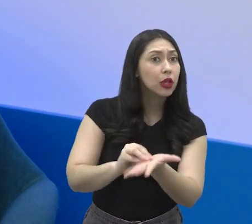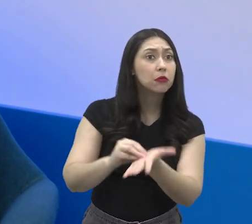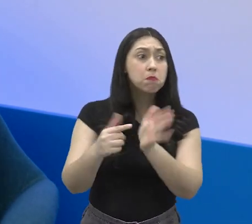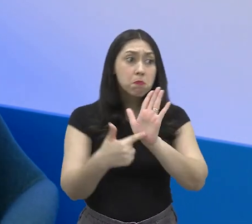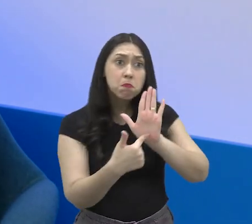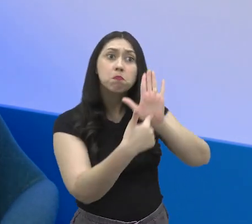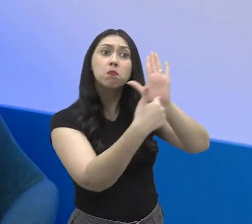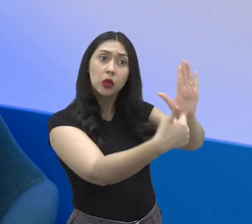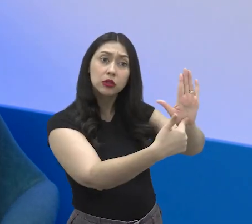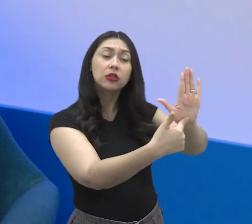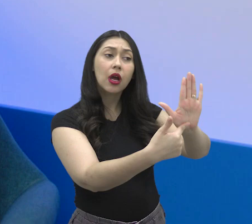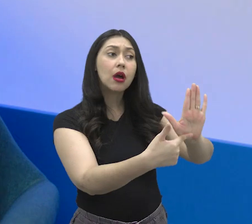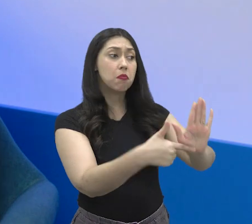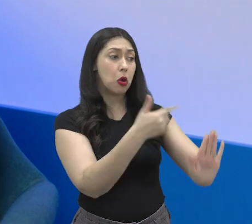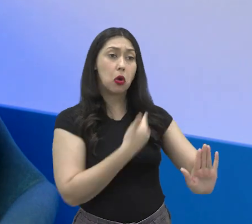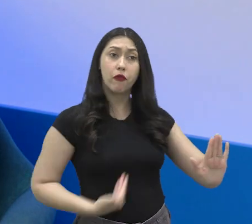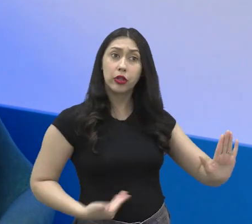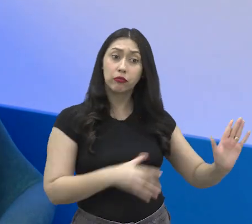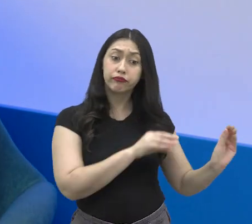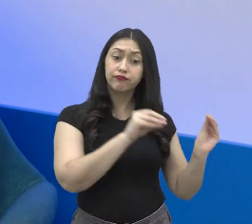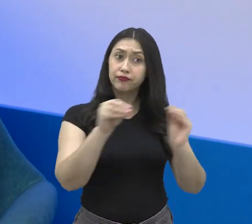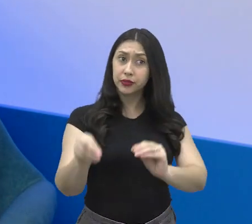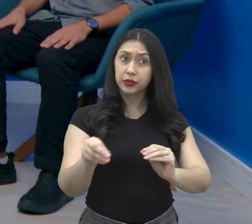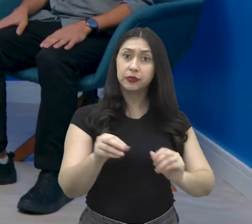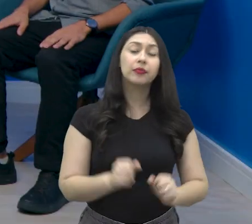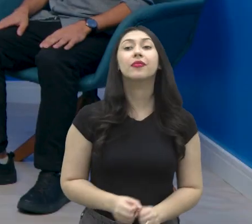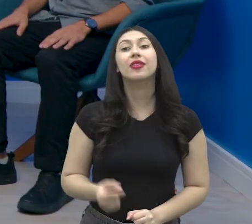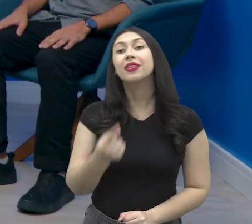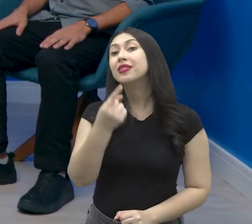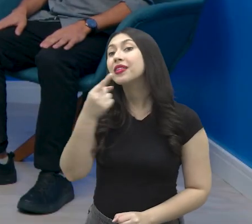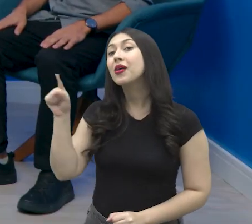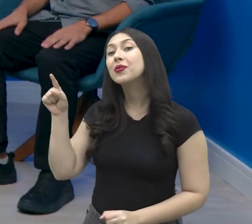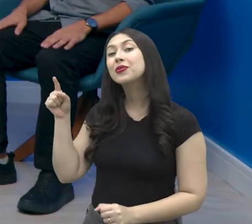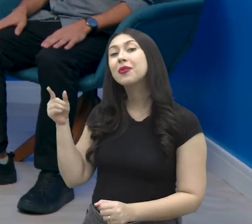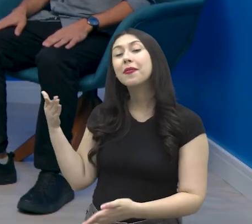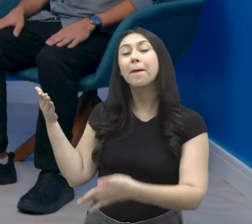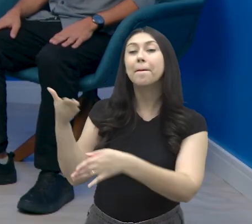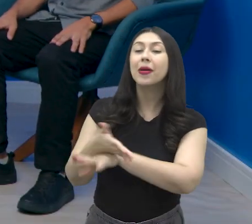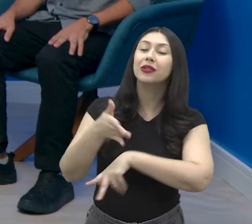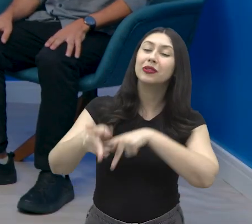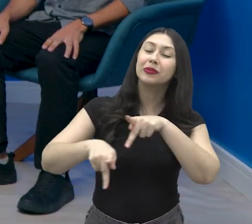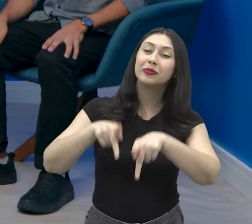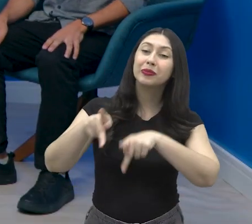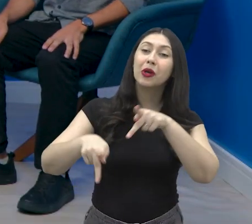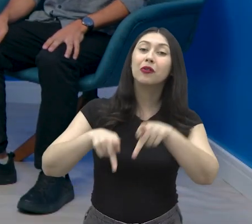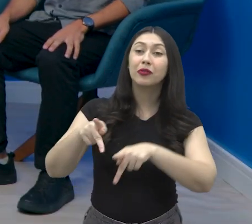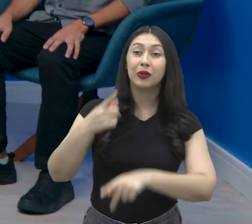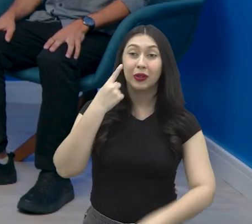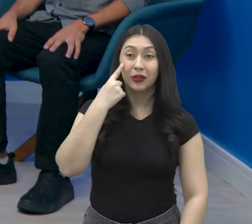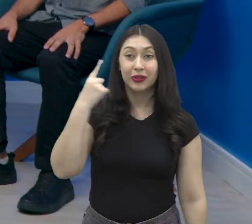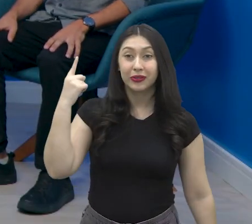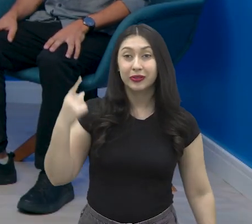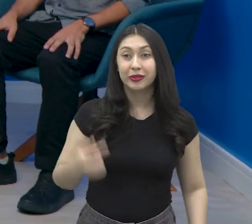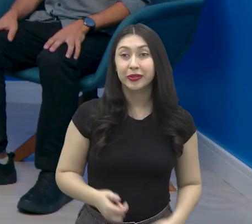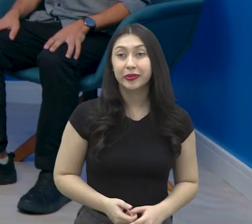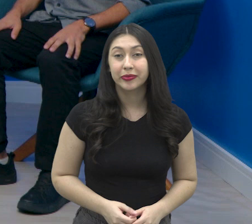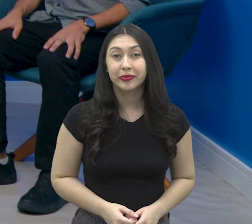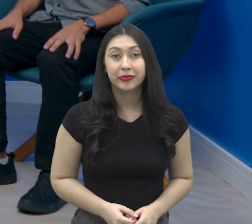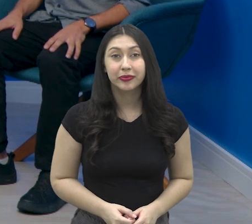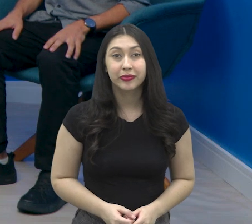tem, e levar essas atividades para lá também. A gente tem uma última participação para fechar a participação do público aqui no Sobre Política, vamos